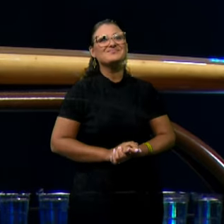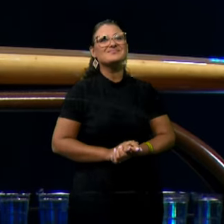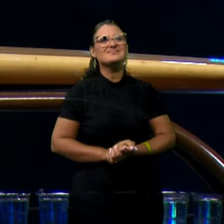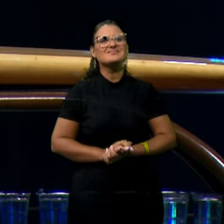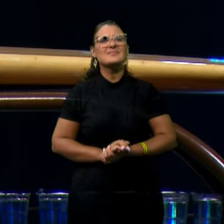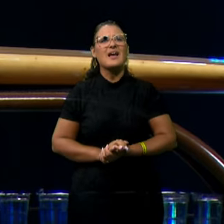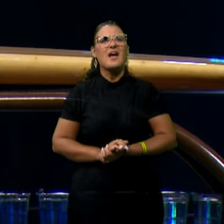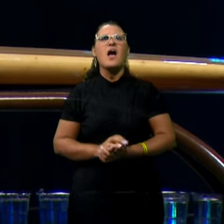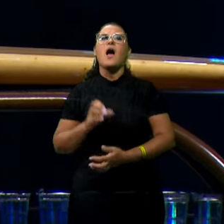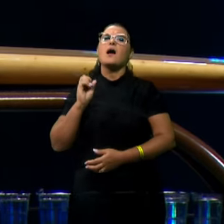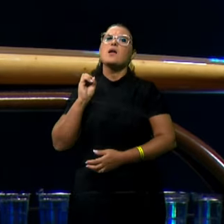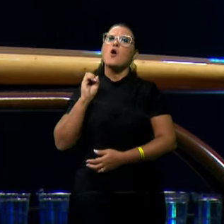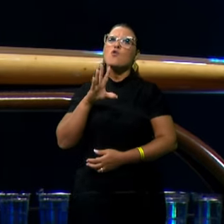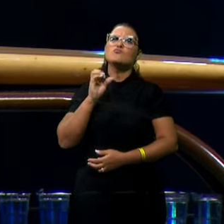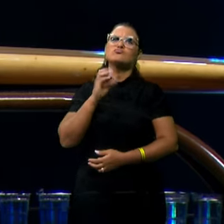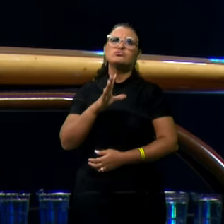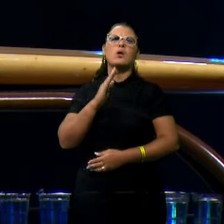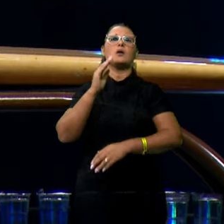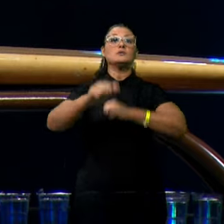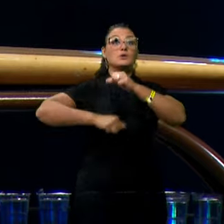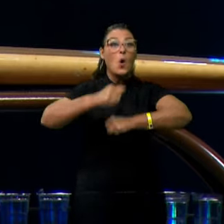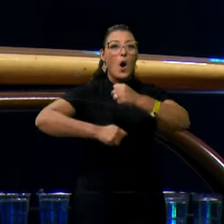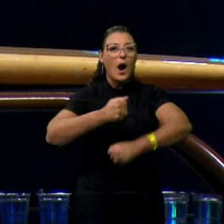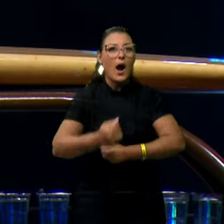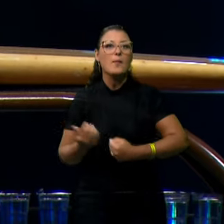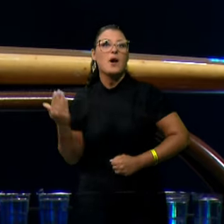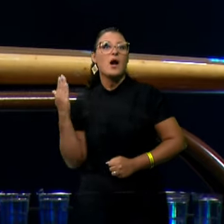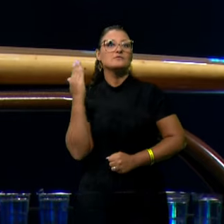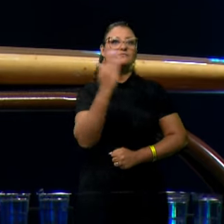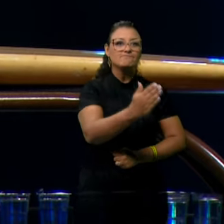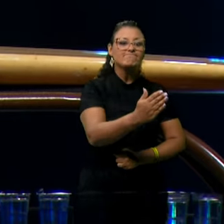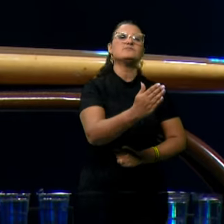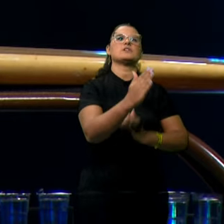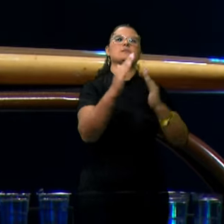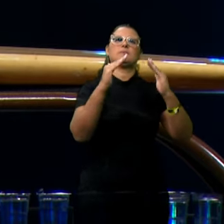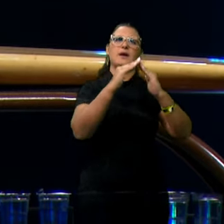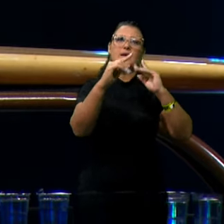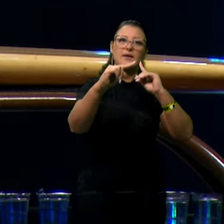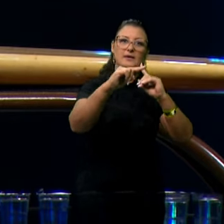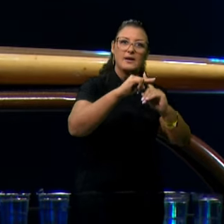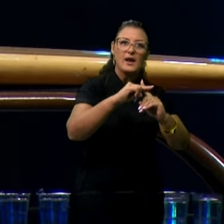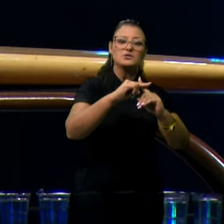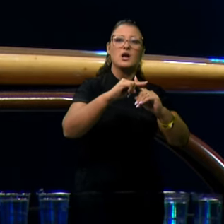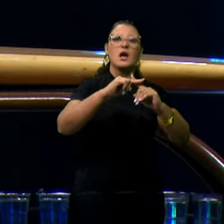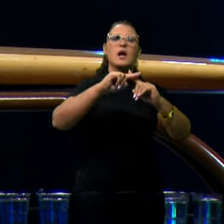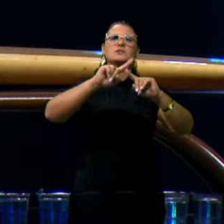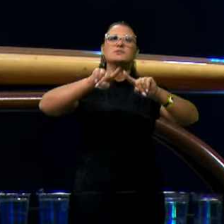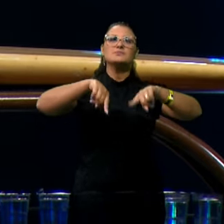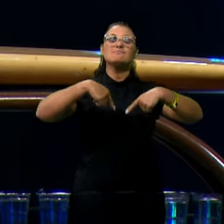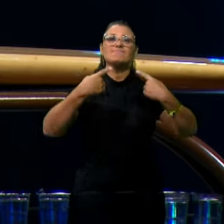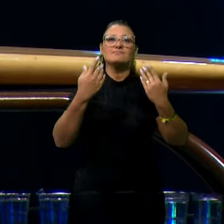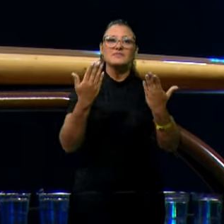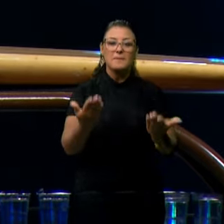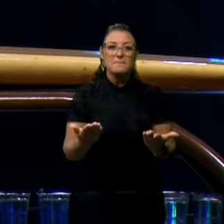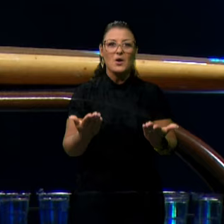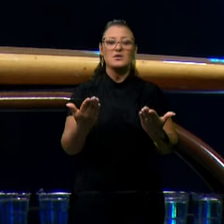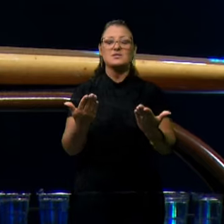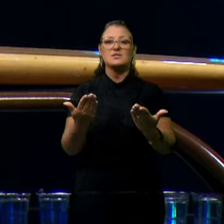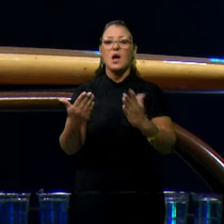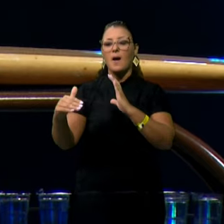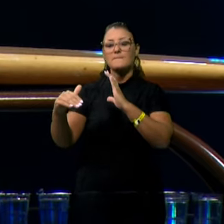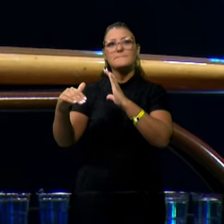pela Castelo Branco e ninguém achava a carteira daqui a pouco chega uma mensagem no Instagram do Bola de Neve São